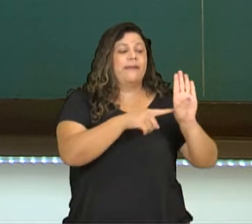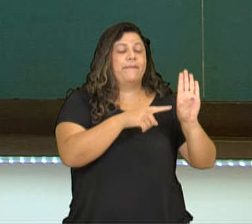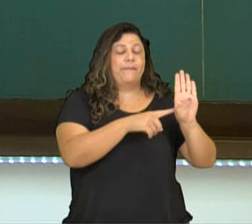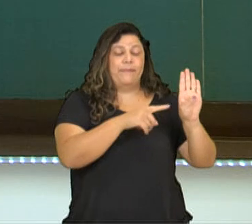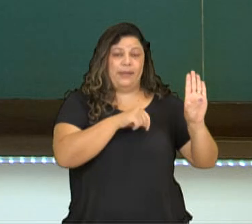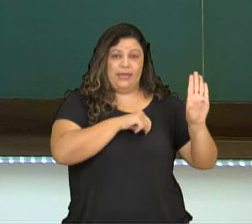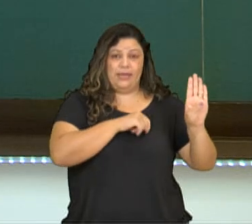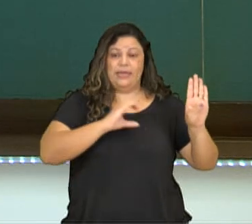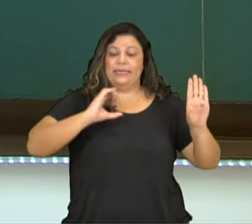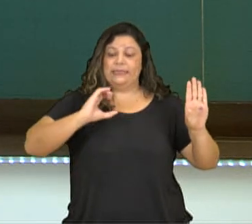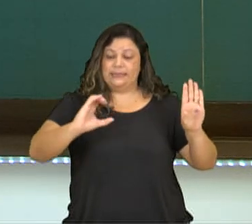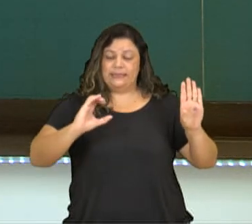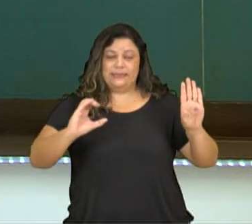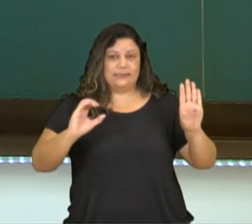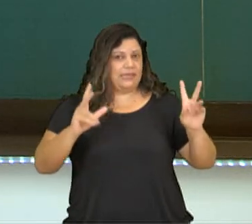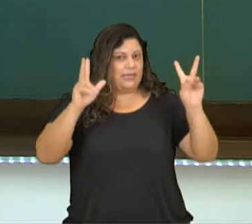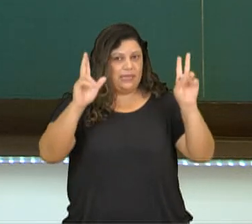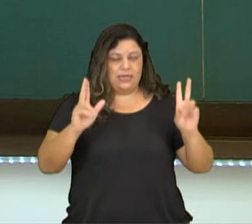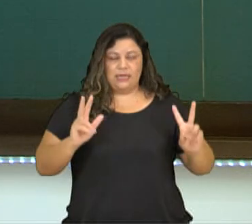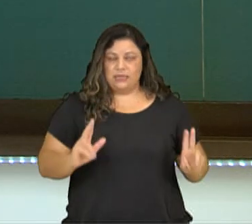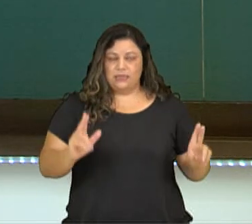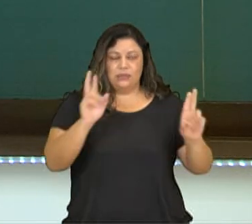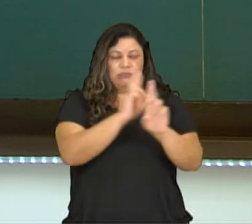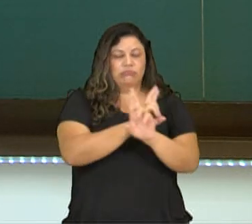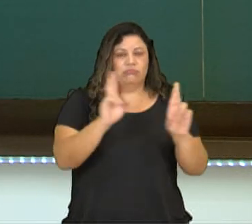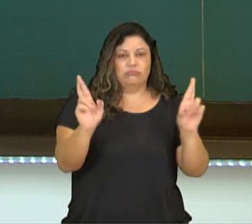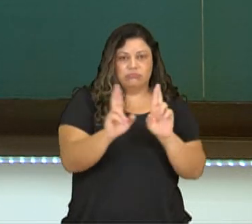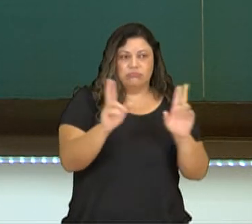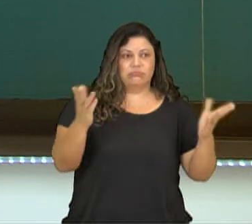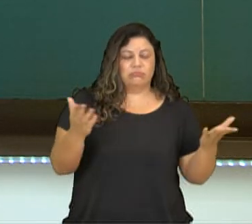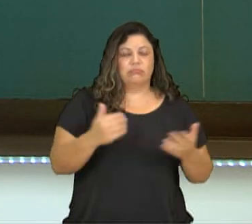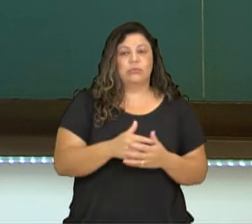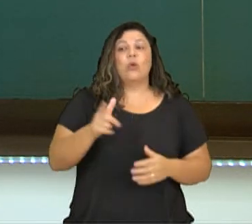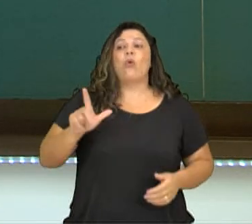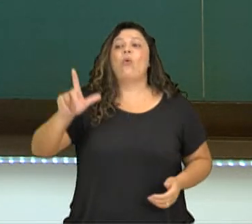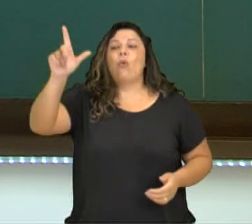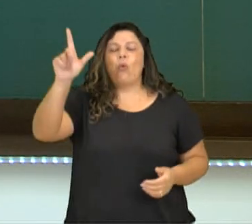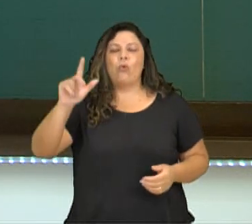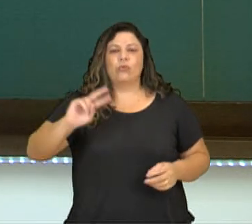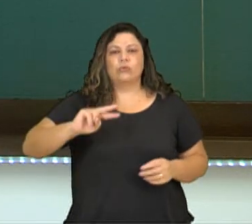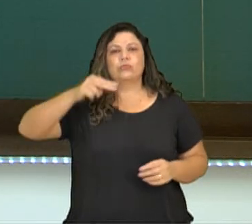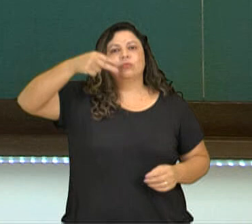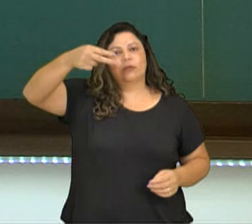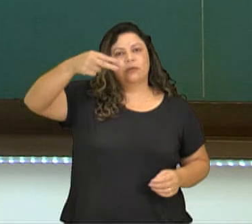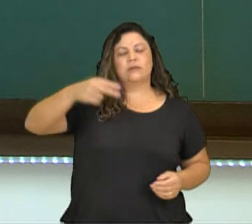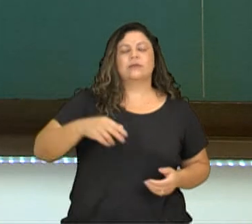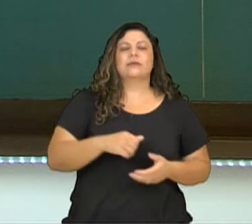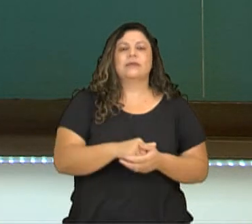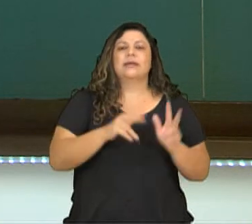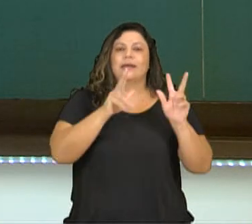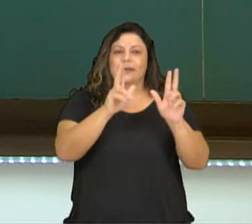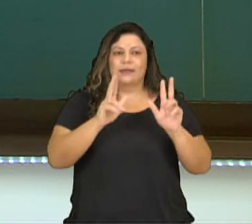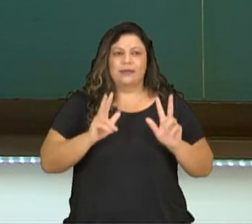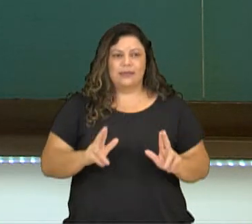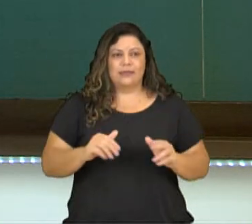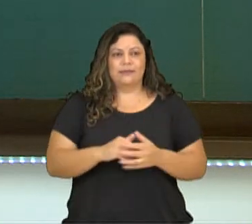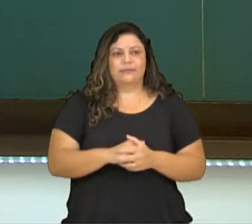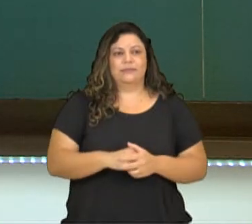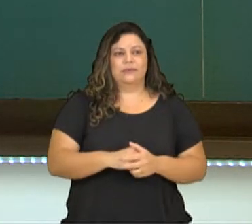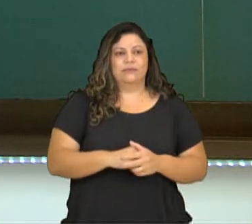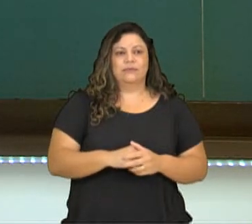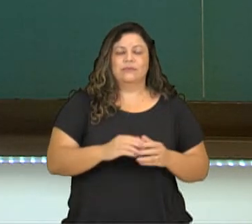para o cateto C a mesma relação. O outro cateto ao quadrado é igual ao produto da hipotenusa pela